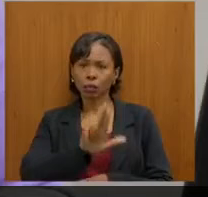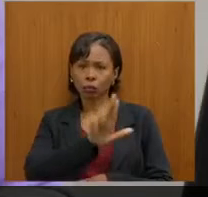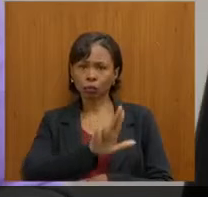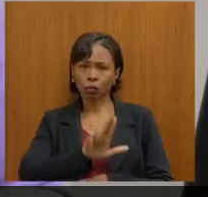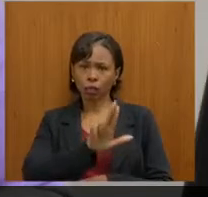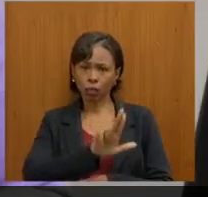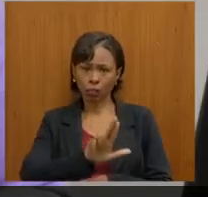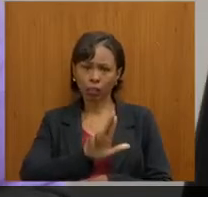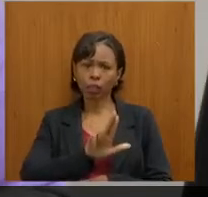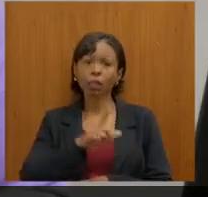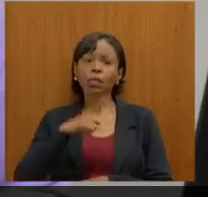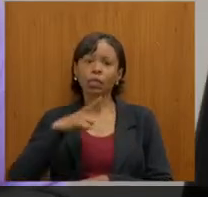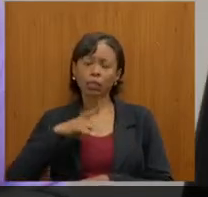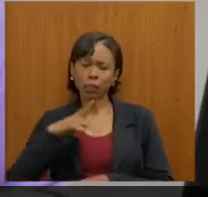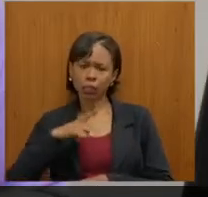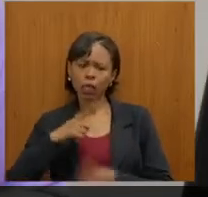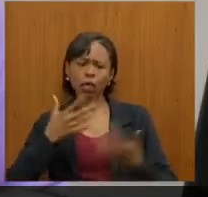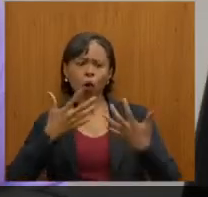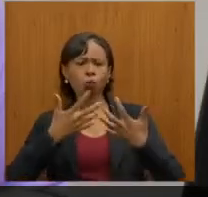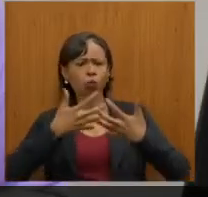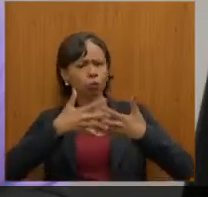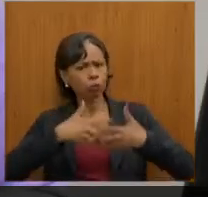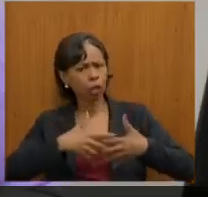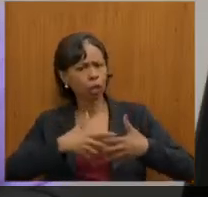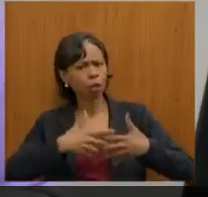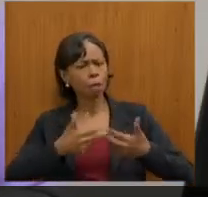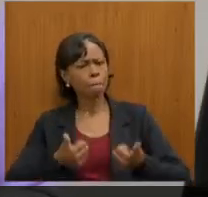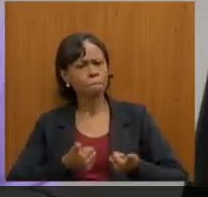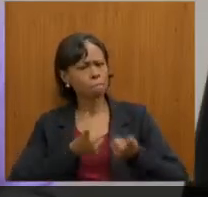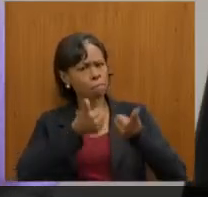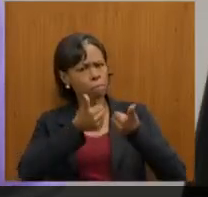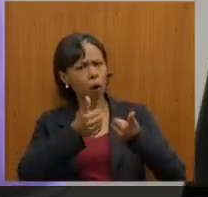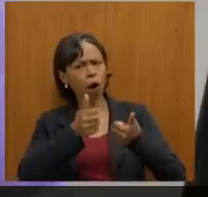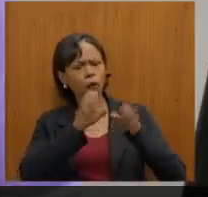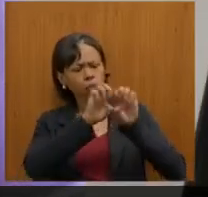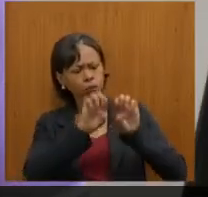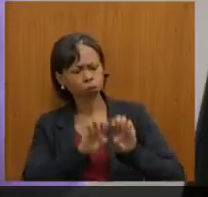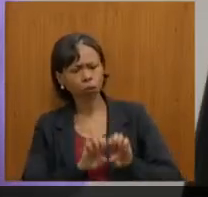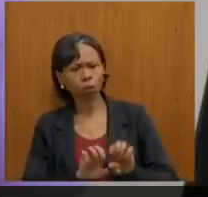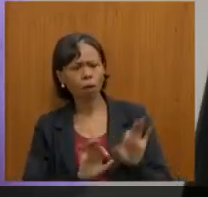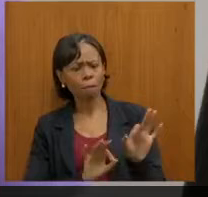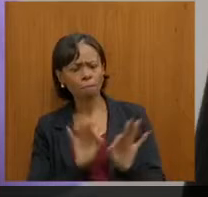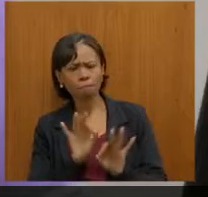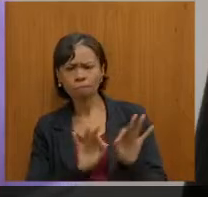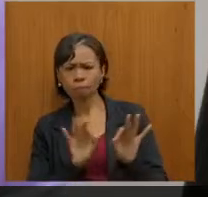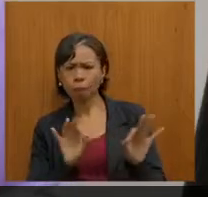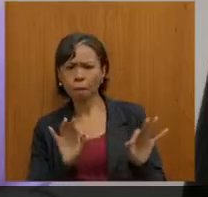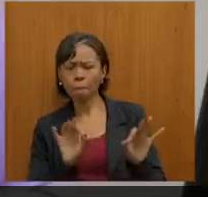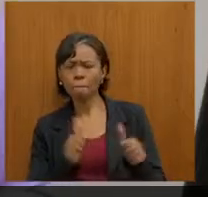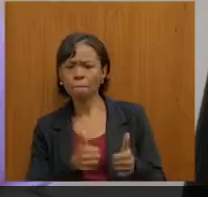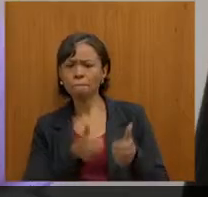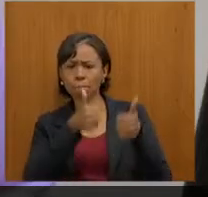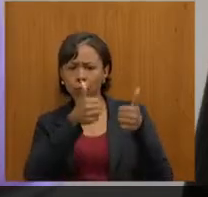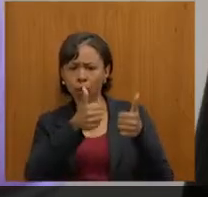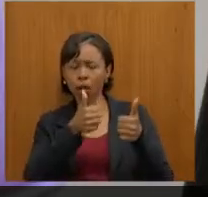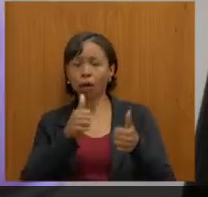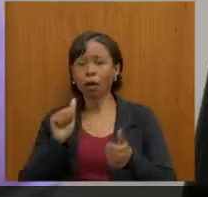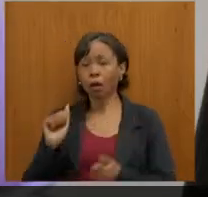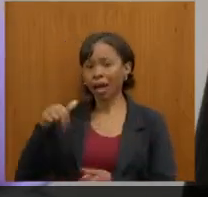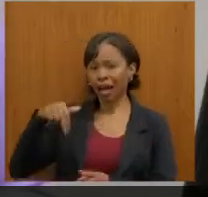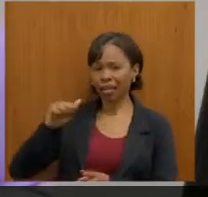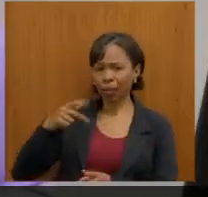a gente tem um funcionamento melhor organizado né doutora Ana Paula tá chega tem tem aqui também